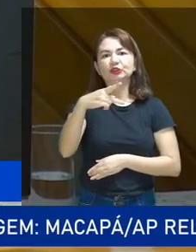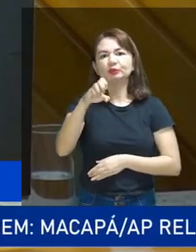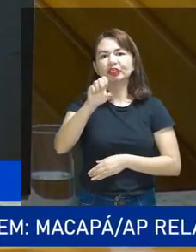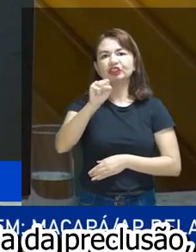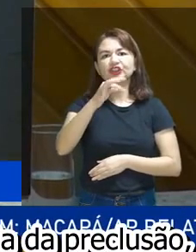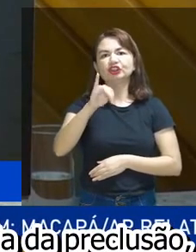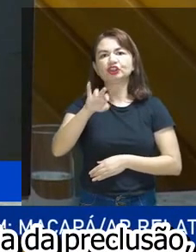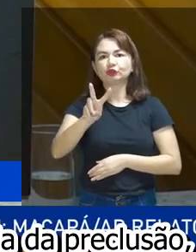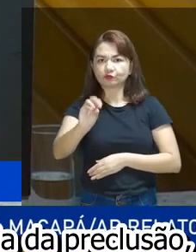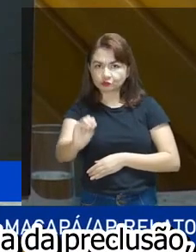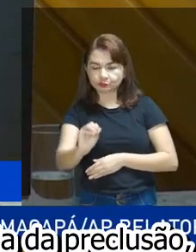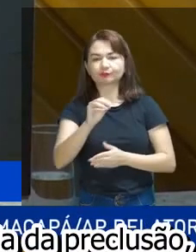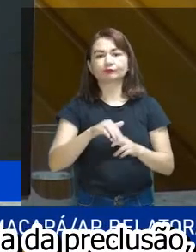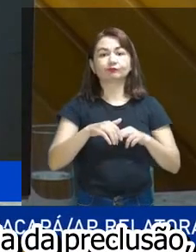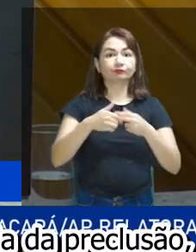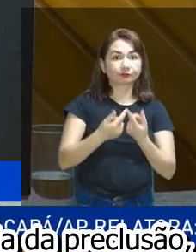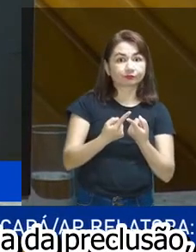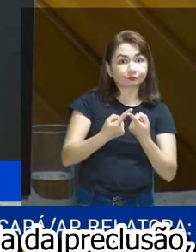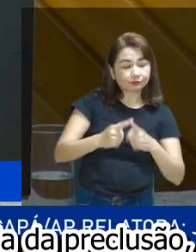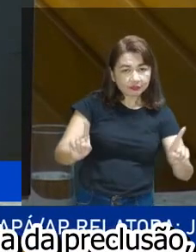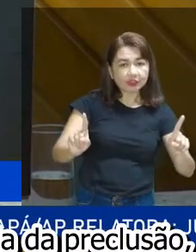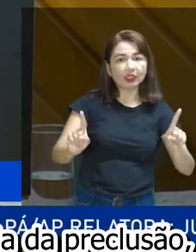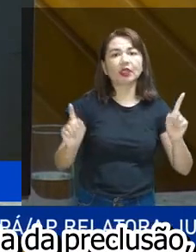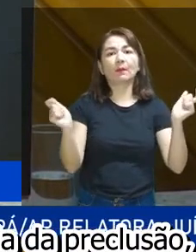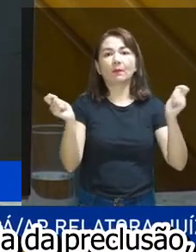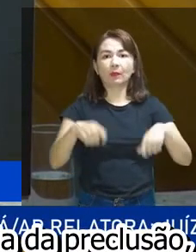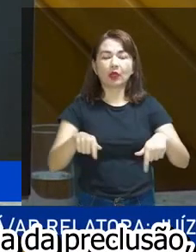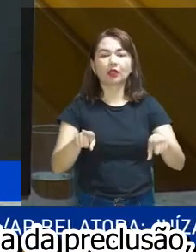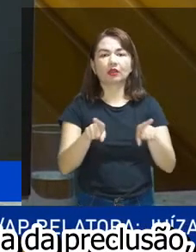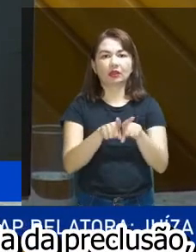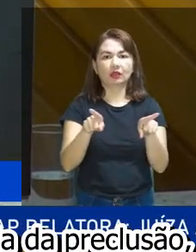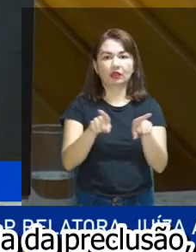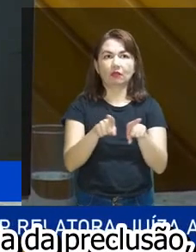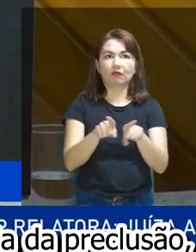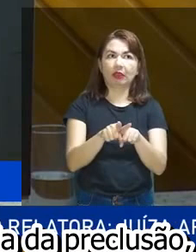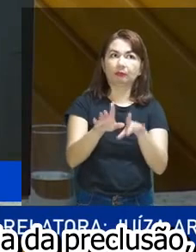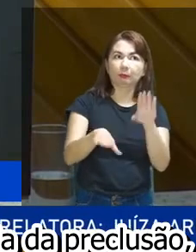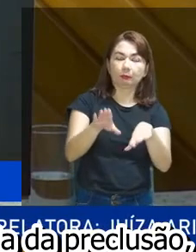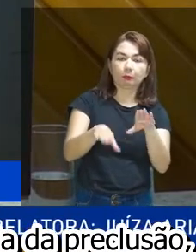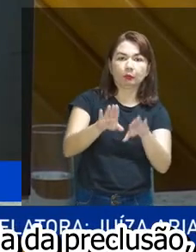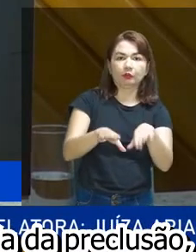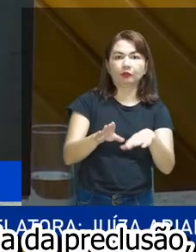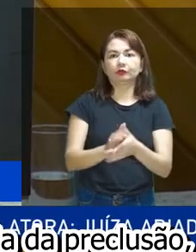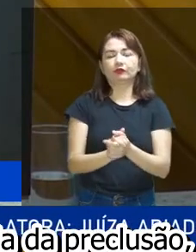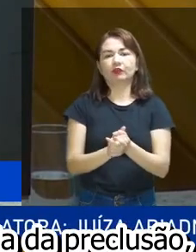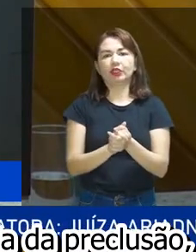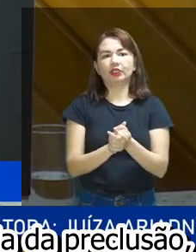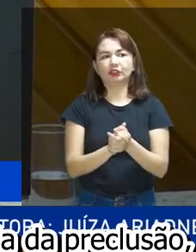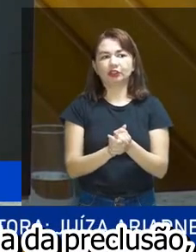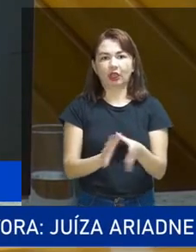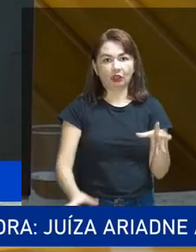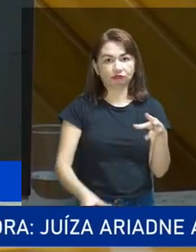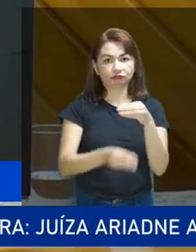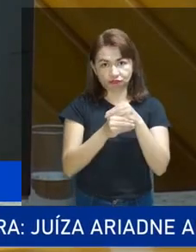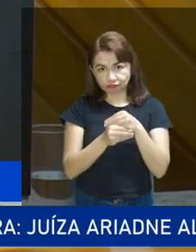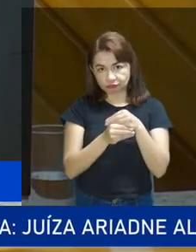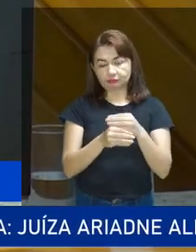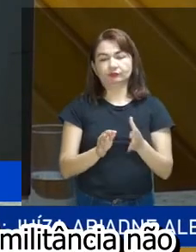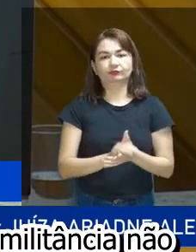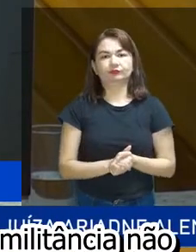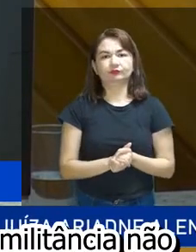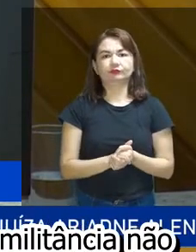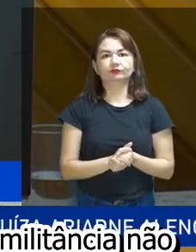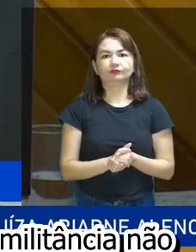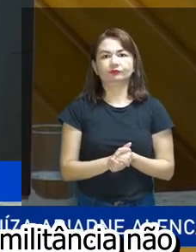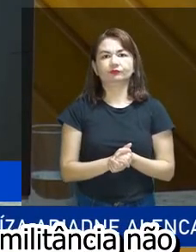Eleitoral. Não obstante, ainda que se pudesse relativizar a incidência da preclusão,